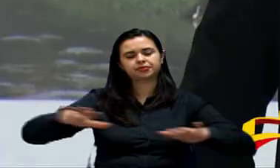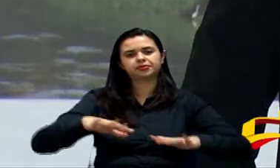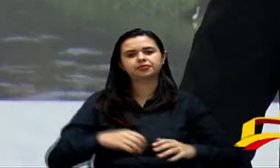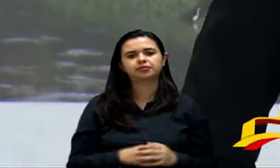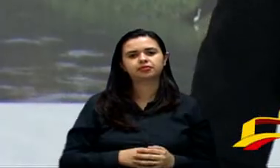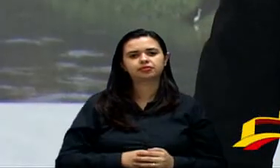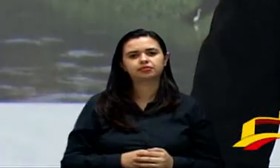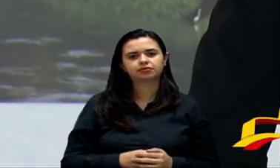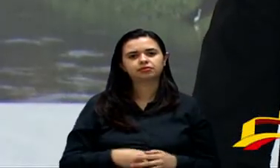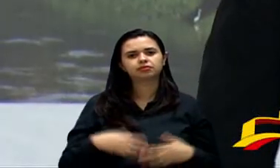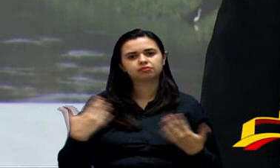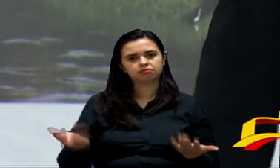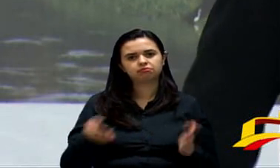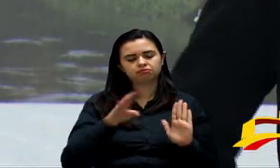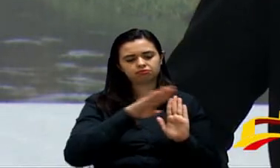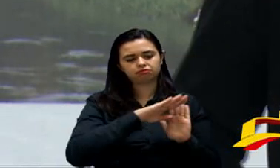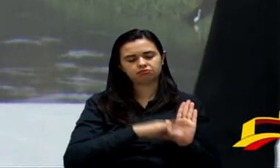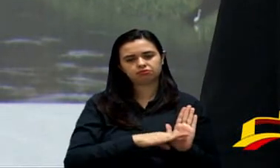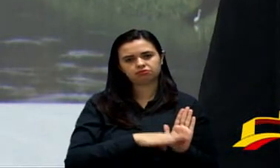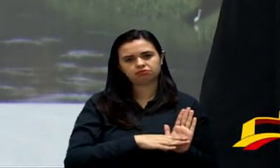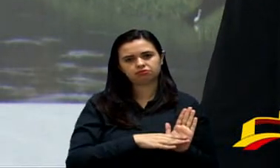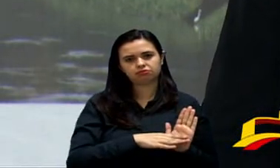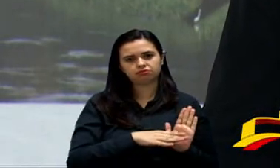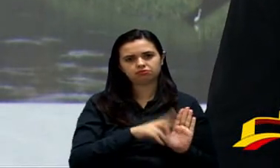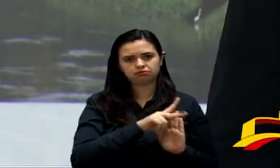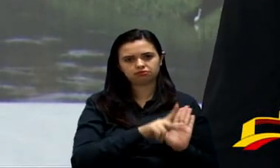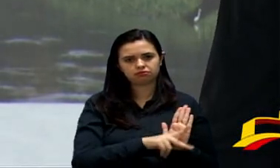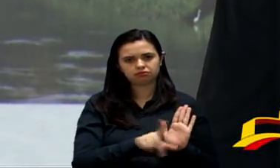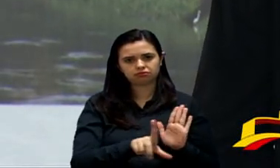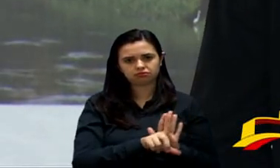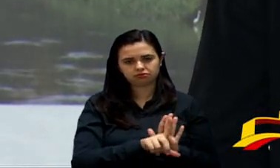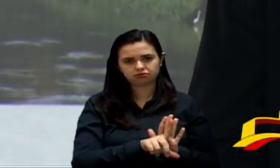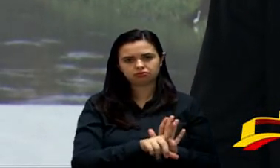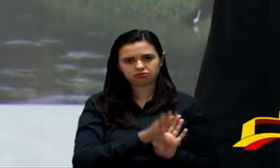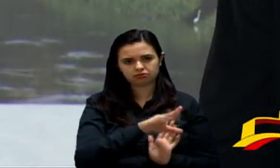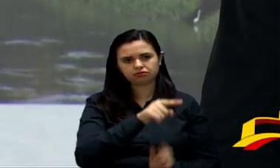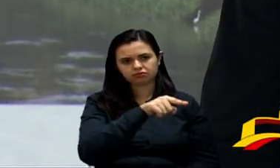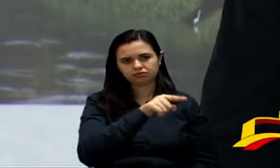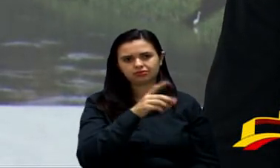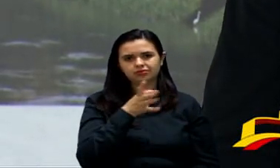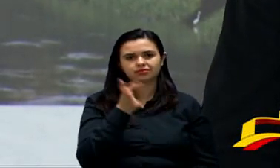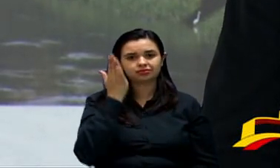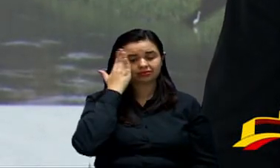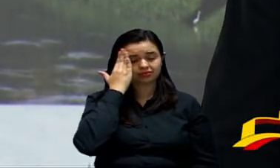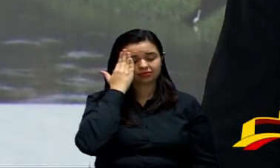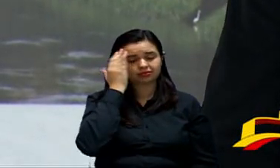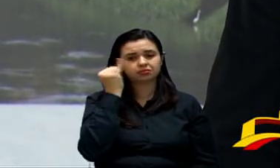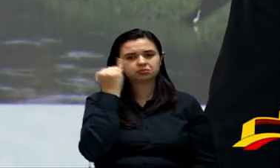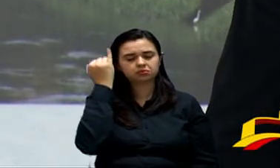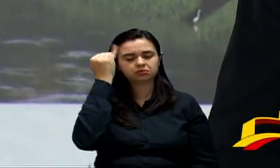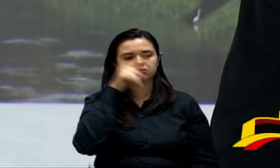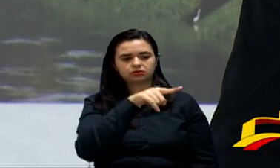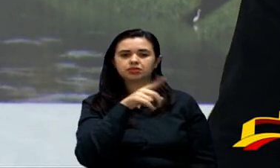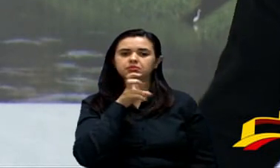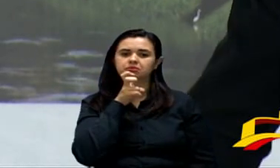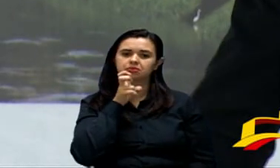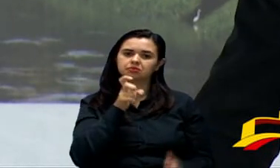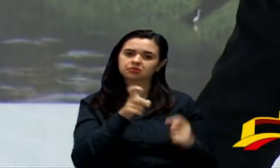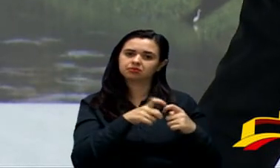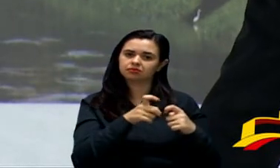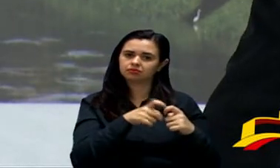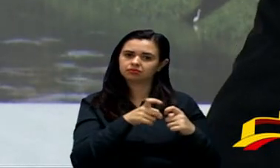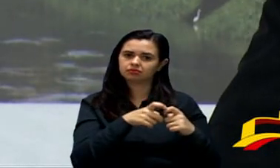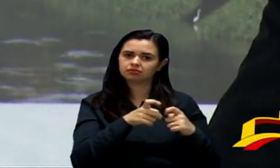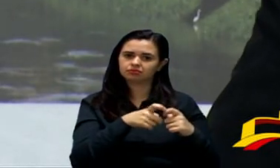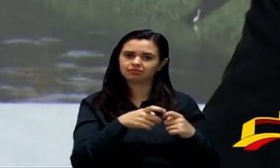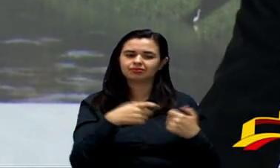nosso requerimento, doutor Hélio, Vossa Excelência, que é médico, sabe da importância dessas políticas públicas de